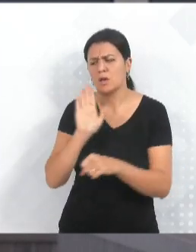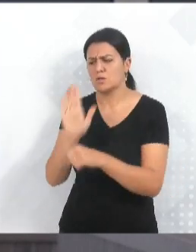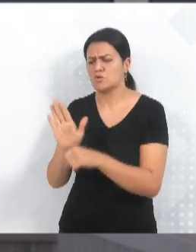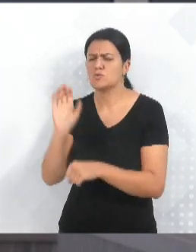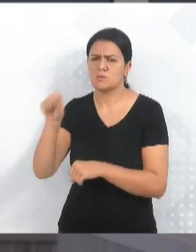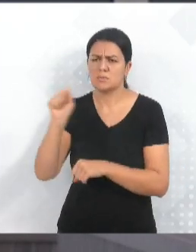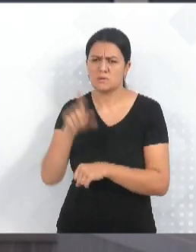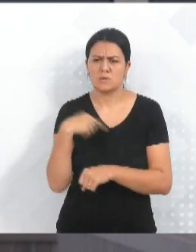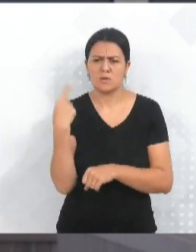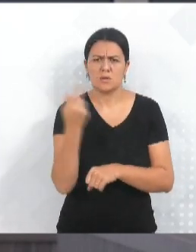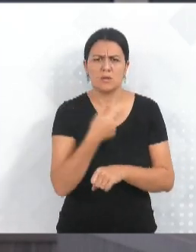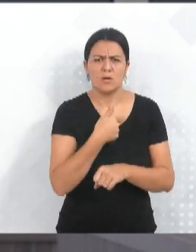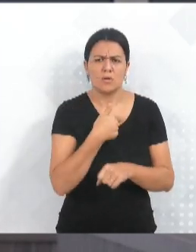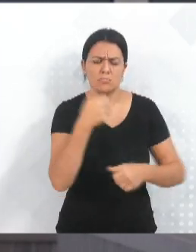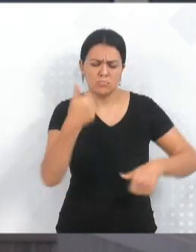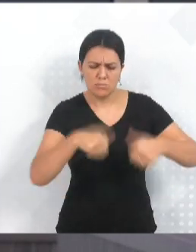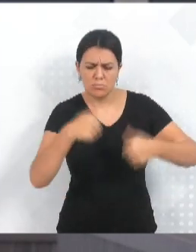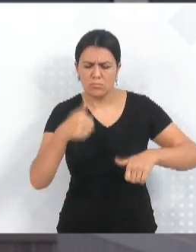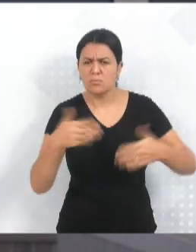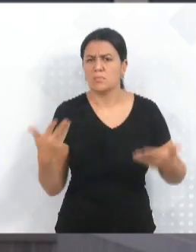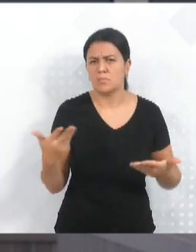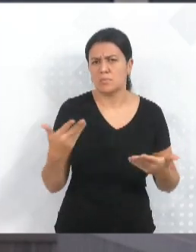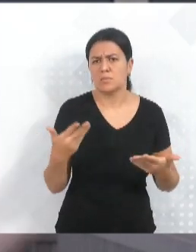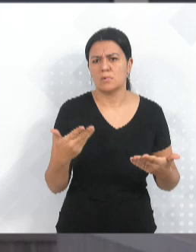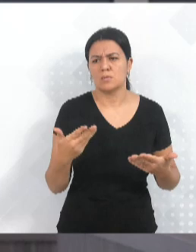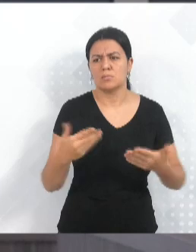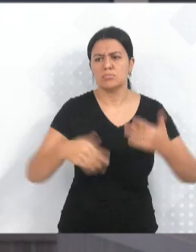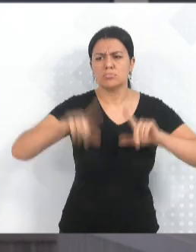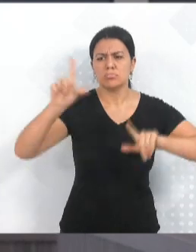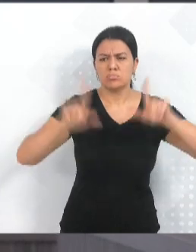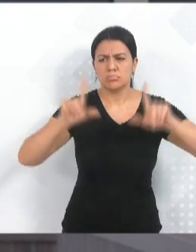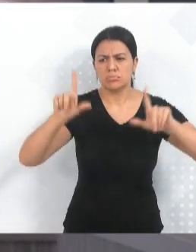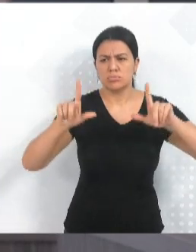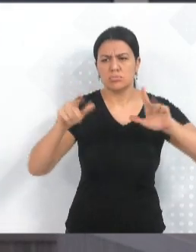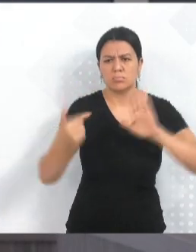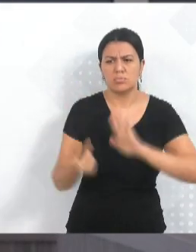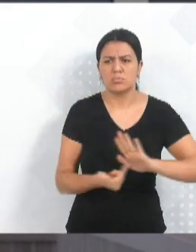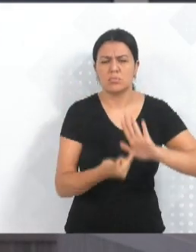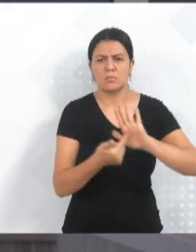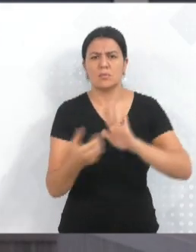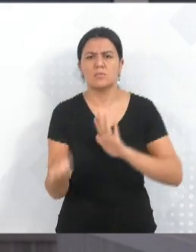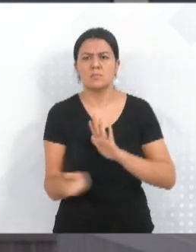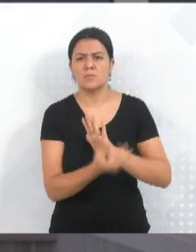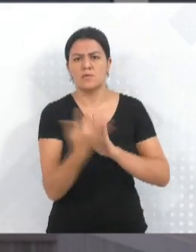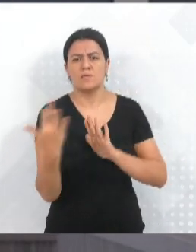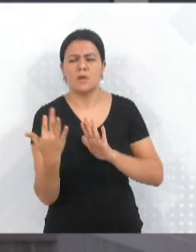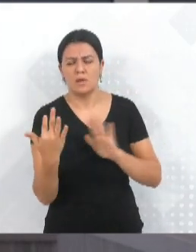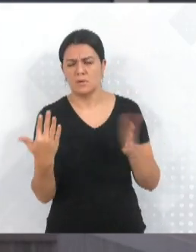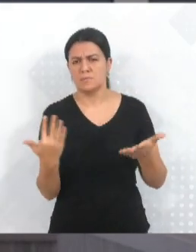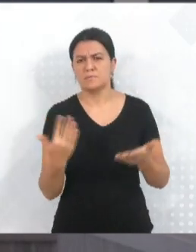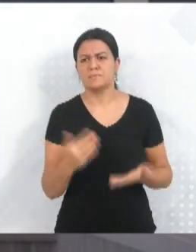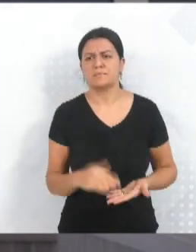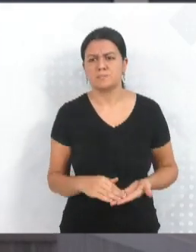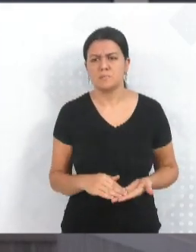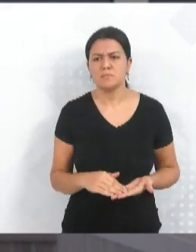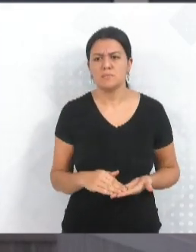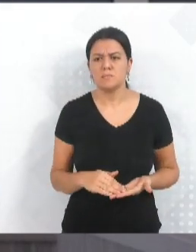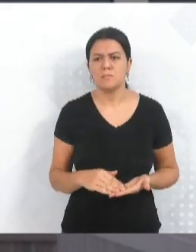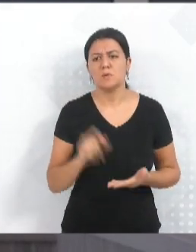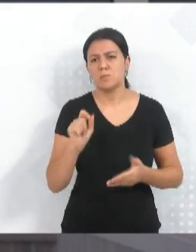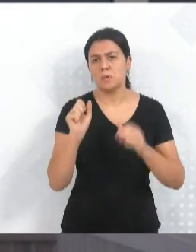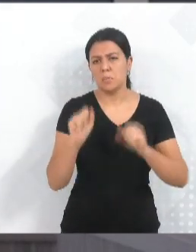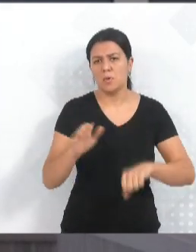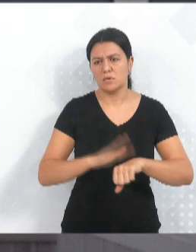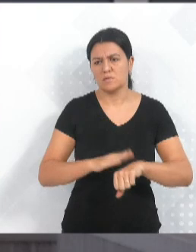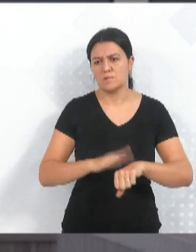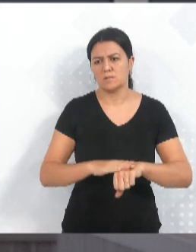estamos acompanhando acompanha né aí todos os meios de comunicação são os mais diversos estão mostrando que tá sendo podendo ser feito neste